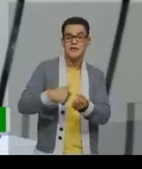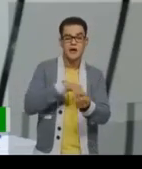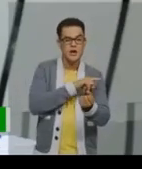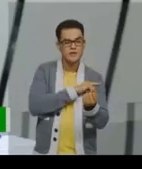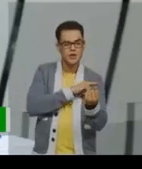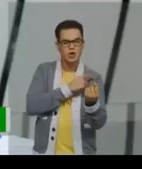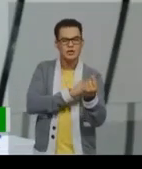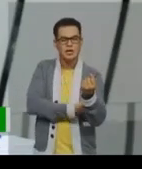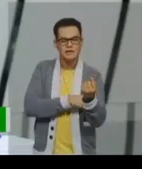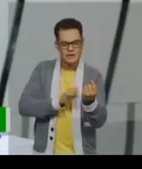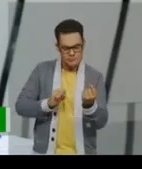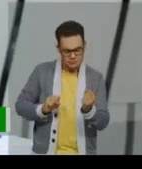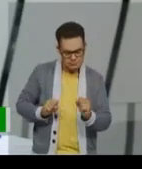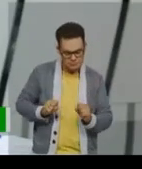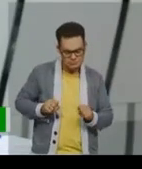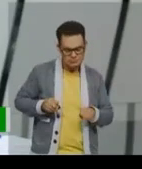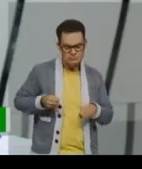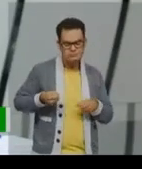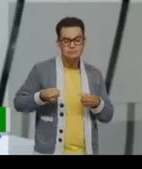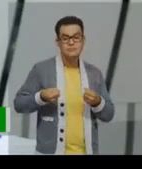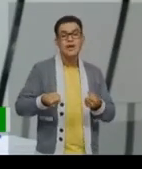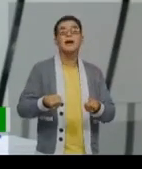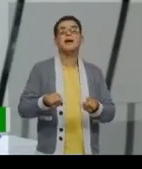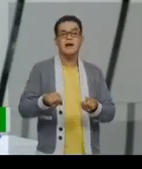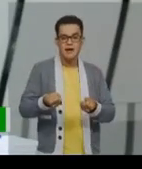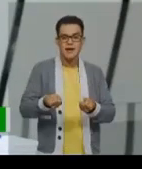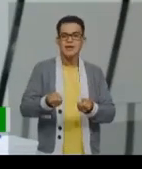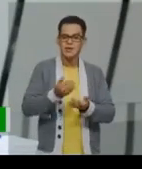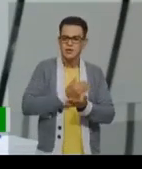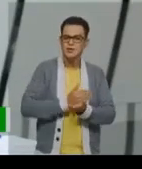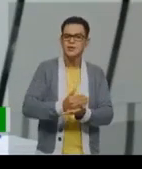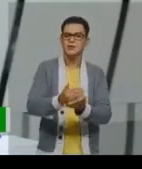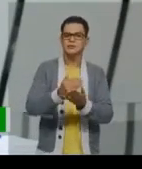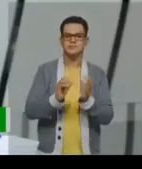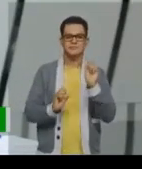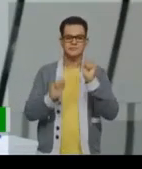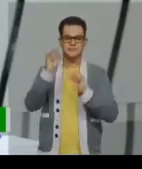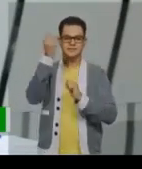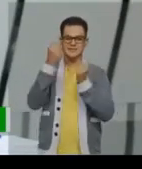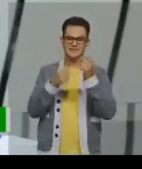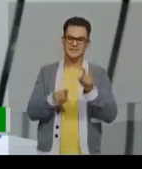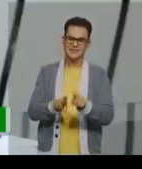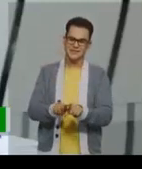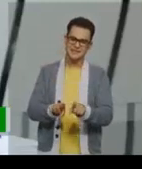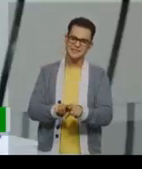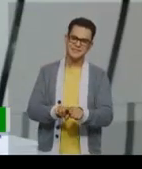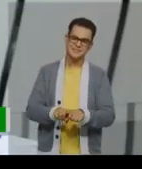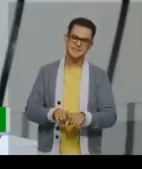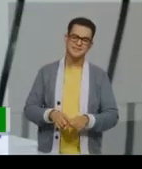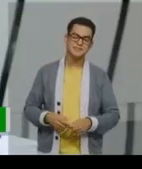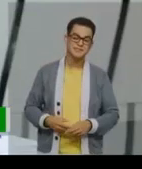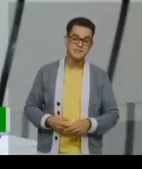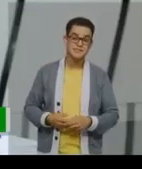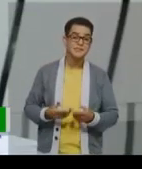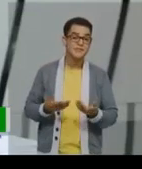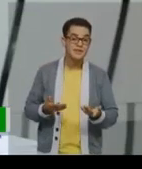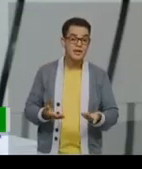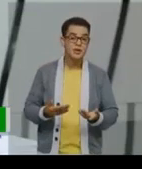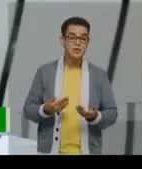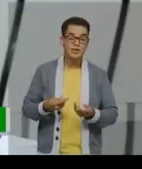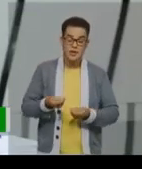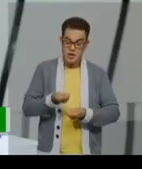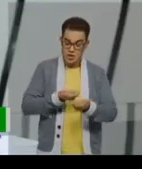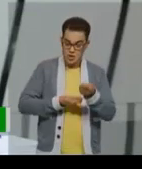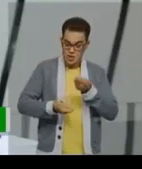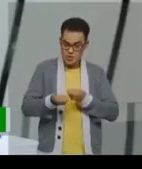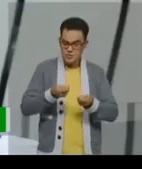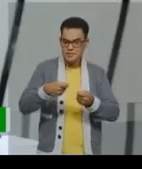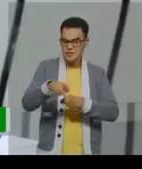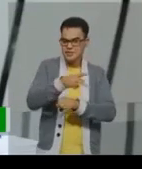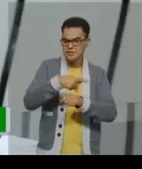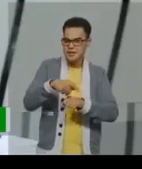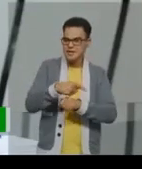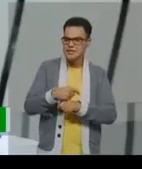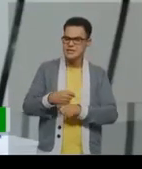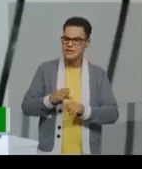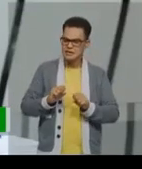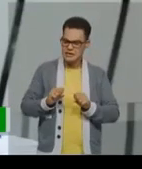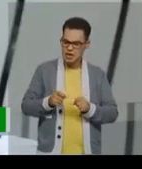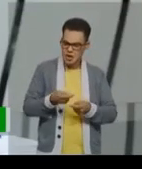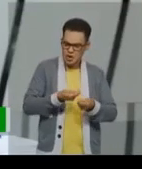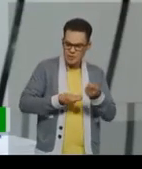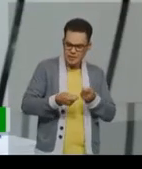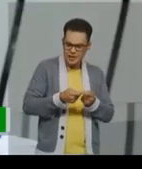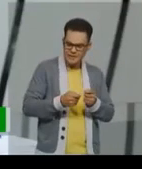que esses países vão começar a se industrializar também. Então, à medida em que a economia desses países se consolida, é que eles